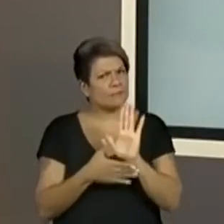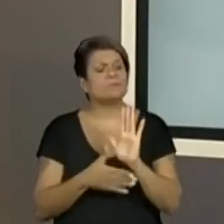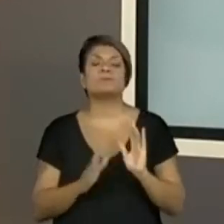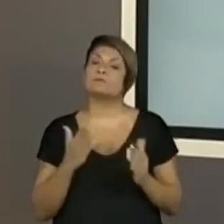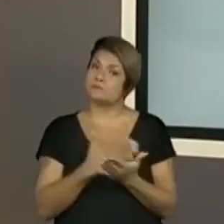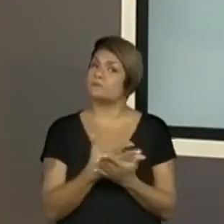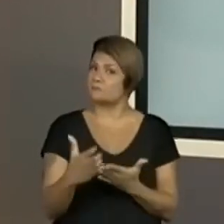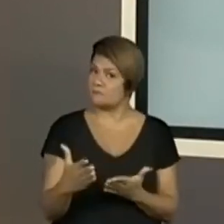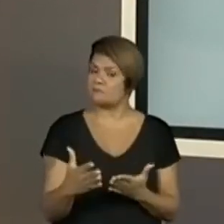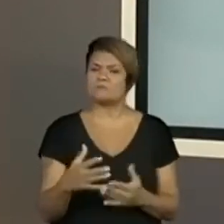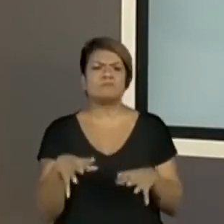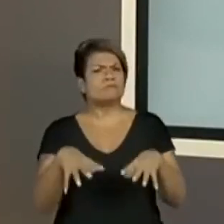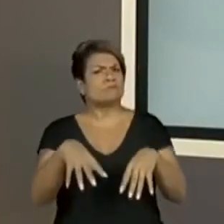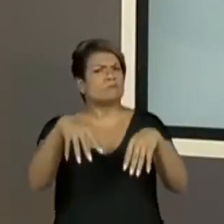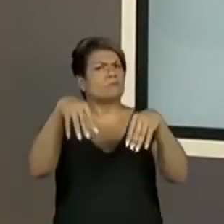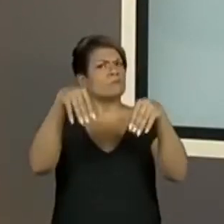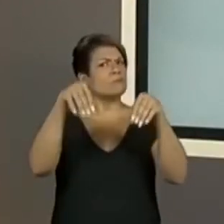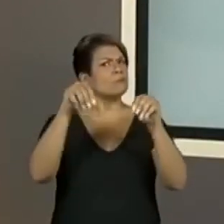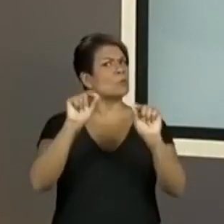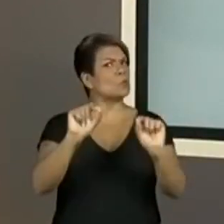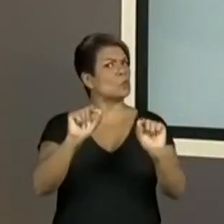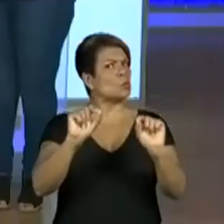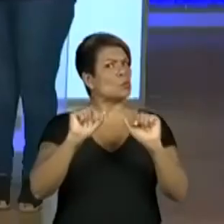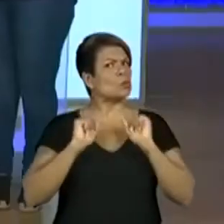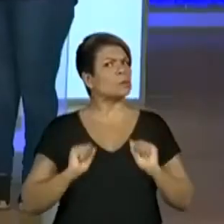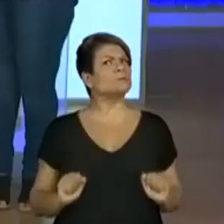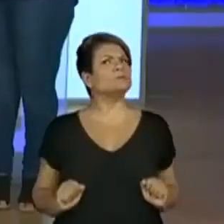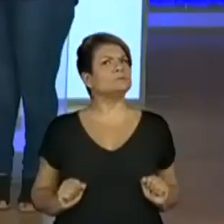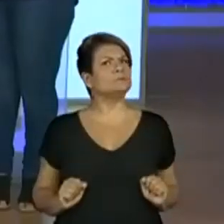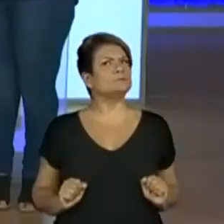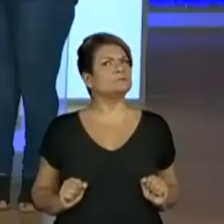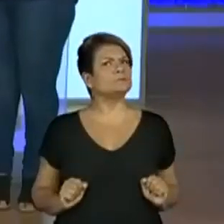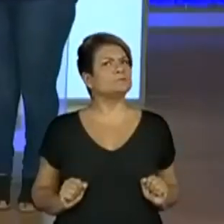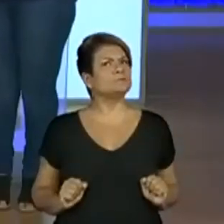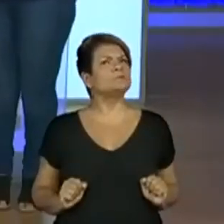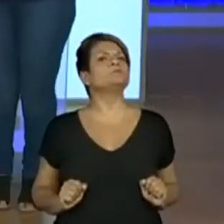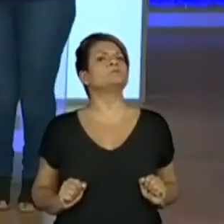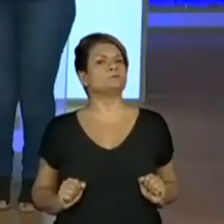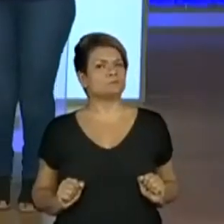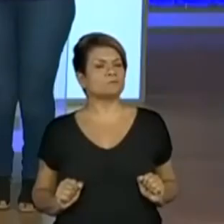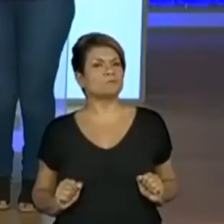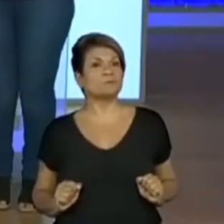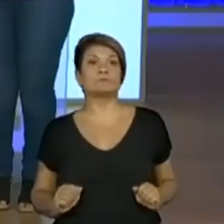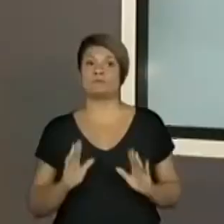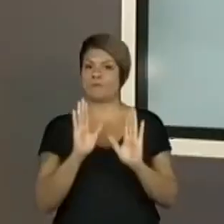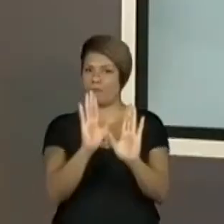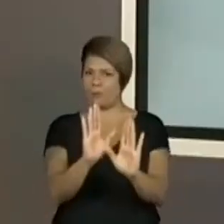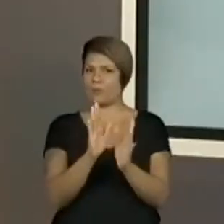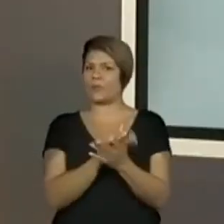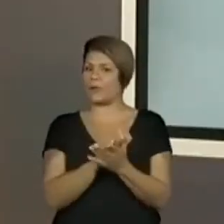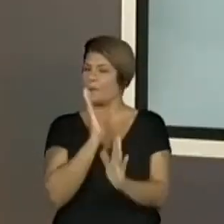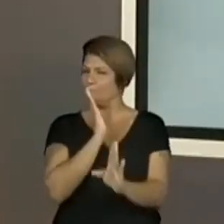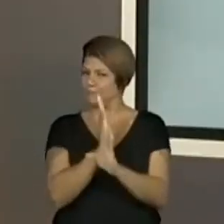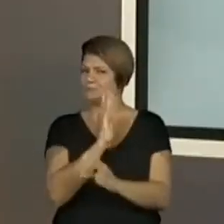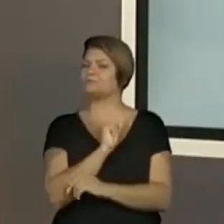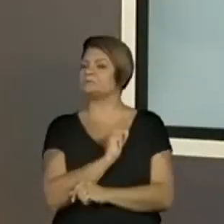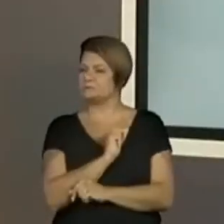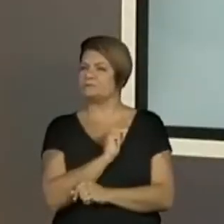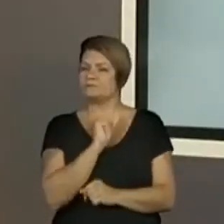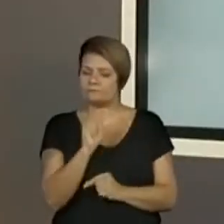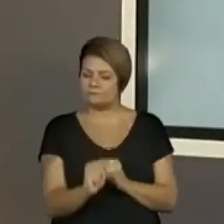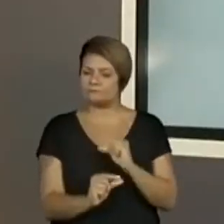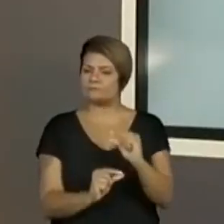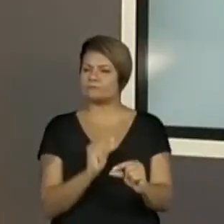começar. Que reino é esse? O que acontece? E vamos descobrir se é um conto. É, mas isso aí a gente vai